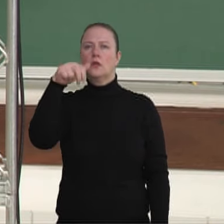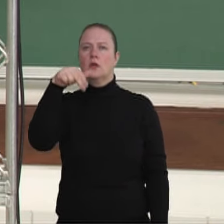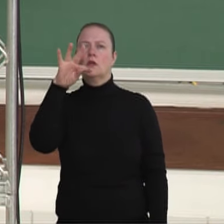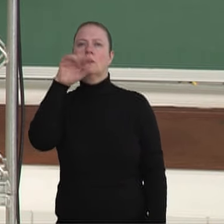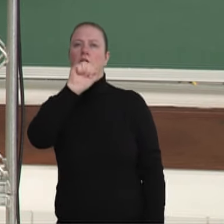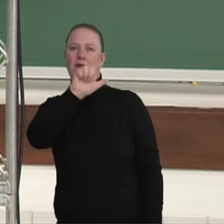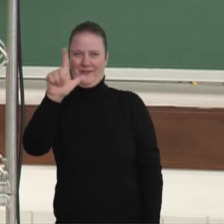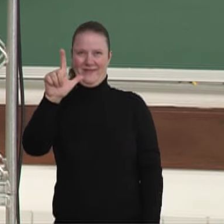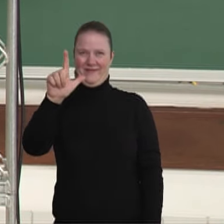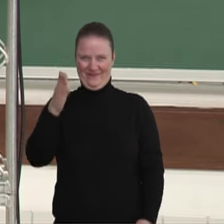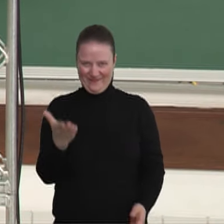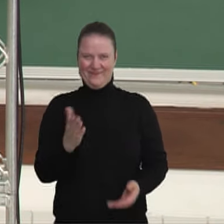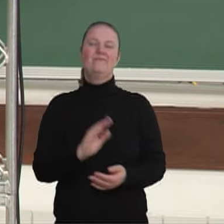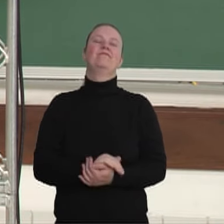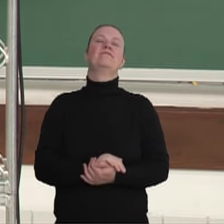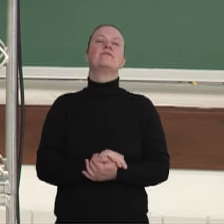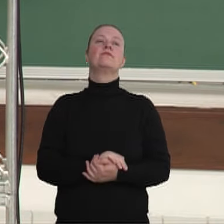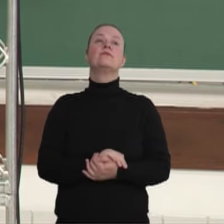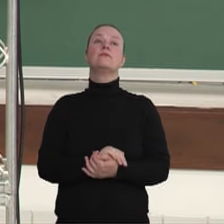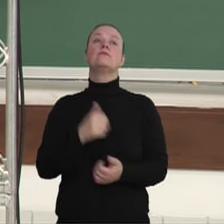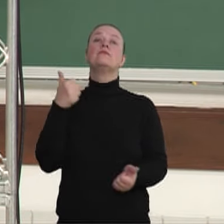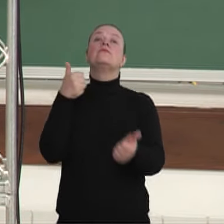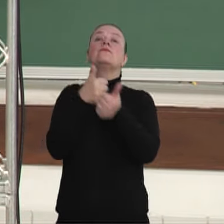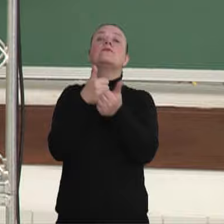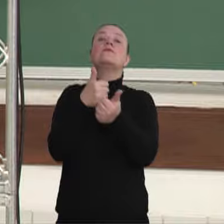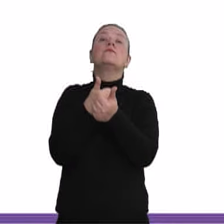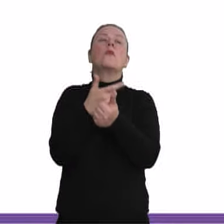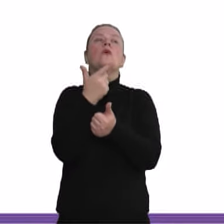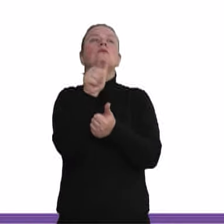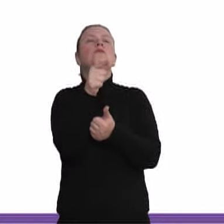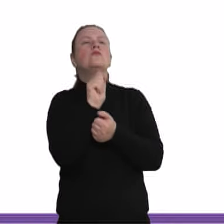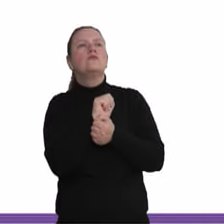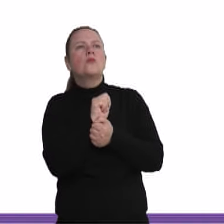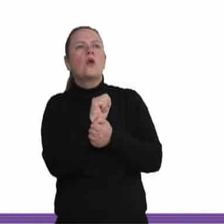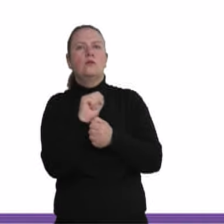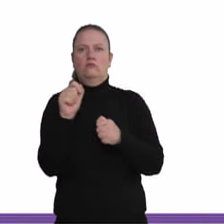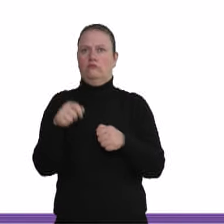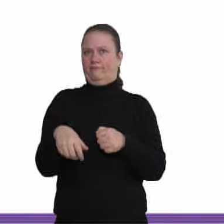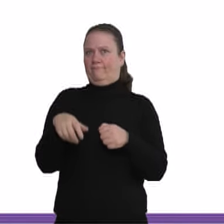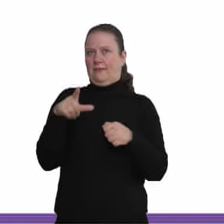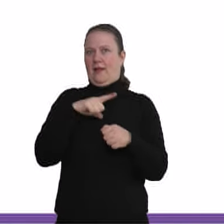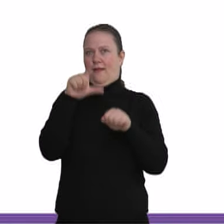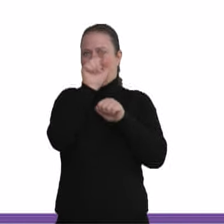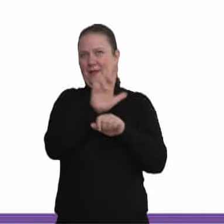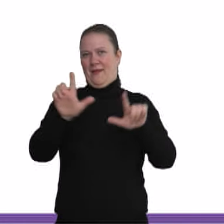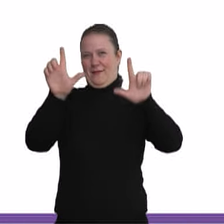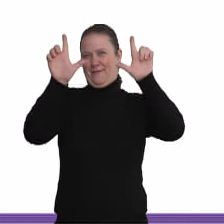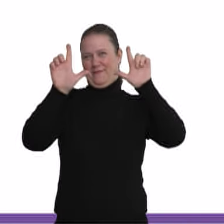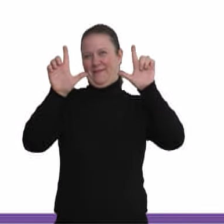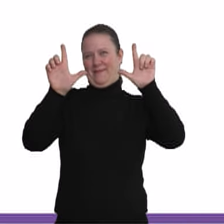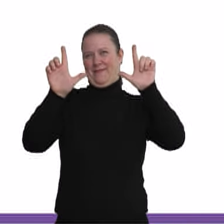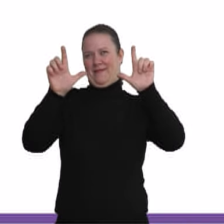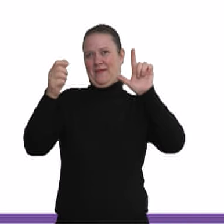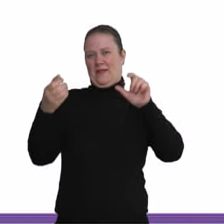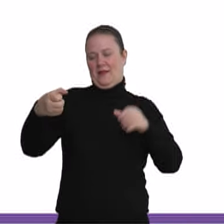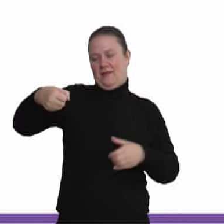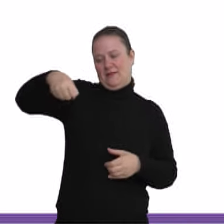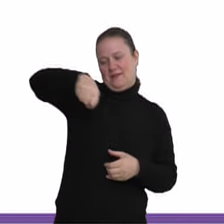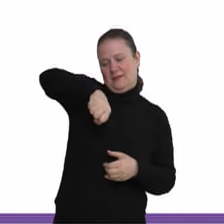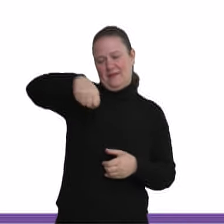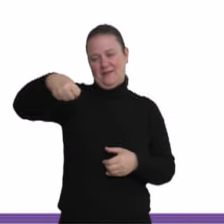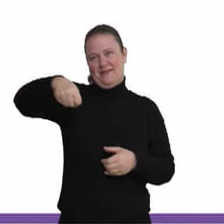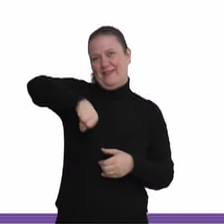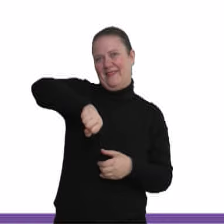caracterização de aquecimento, certo? A próxima imagem que eu trago aqui é algo mais convencional, que tem na casa de todos ali, que é a ideia de uma